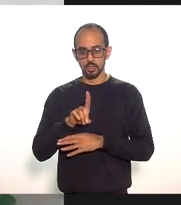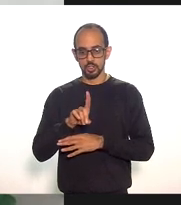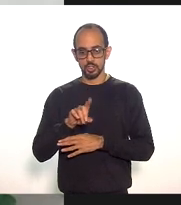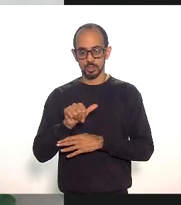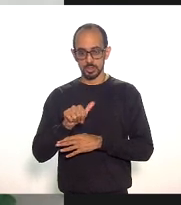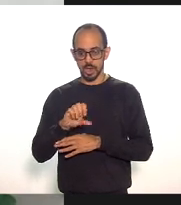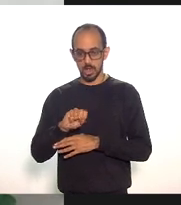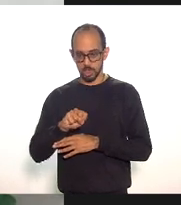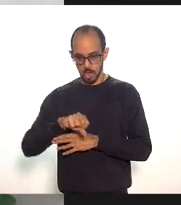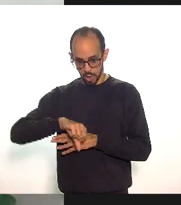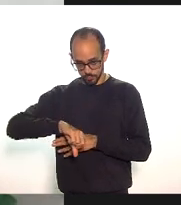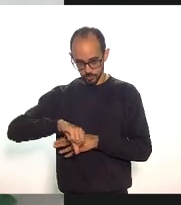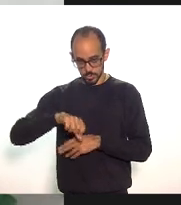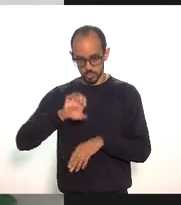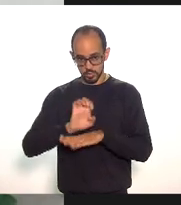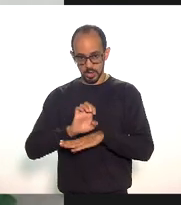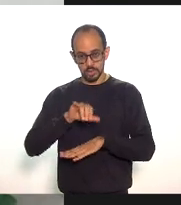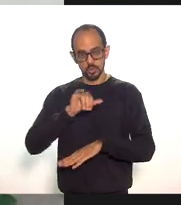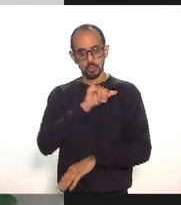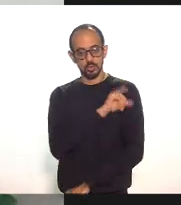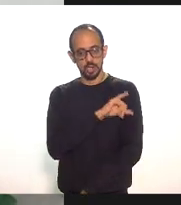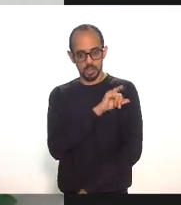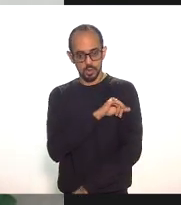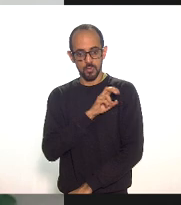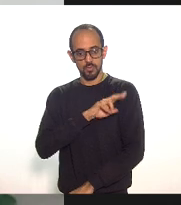a informação, né, que o